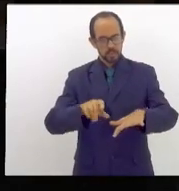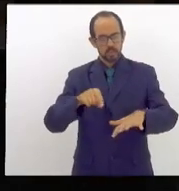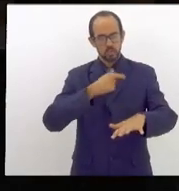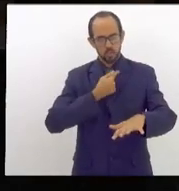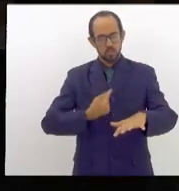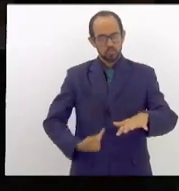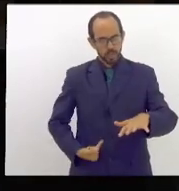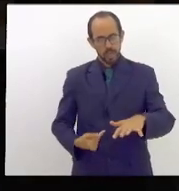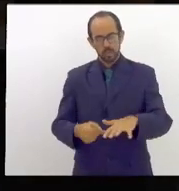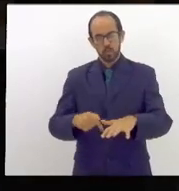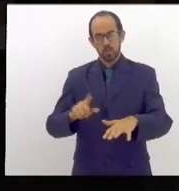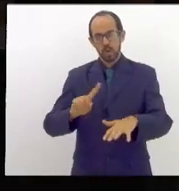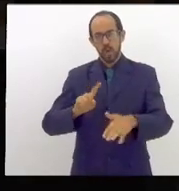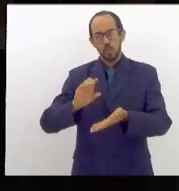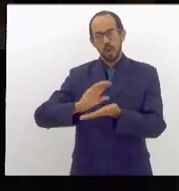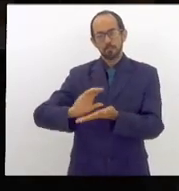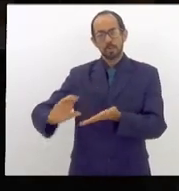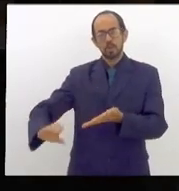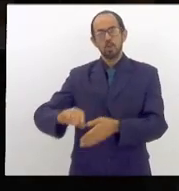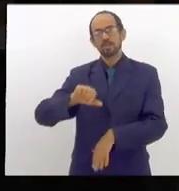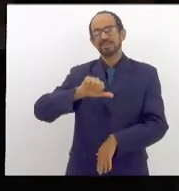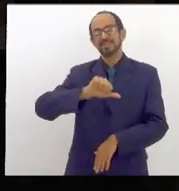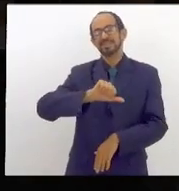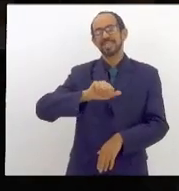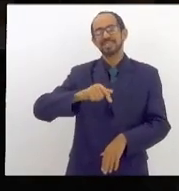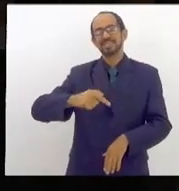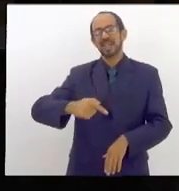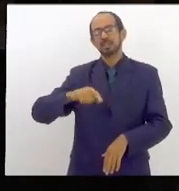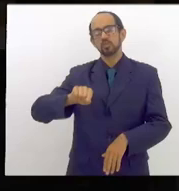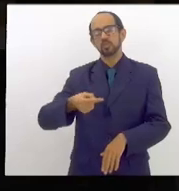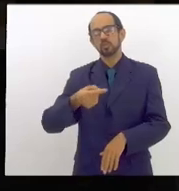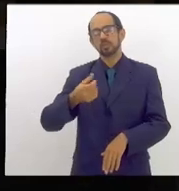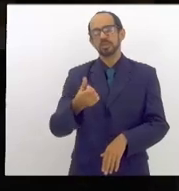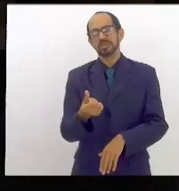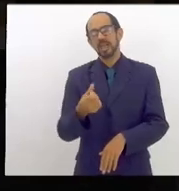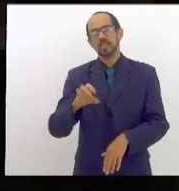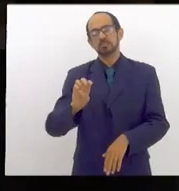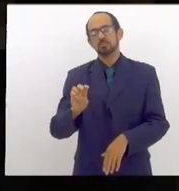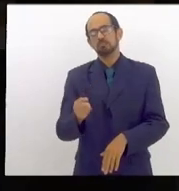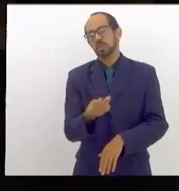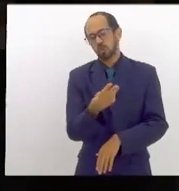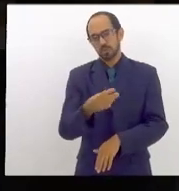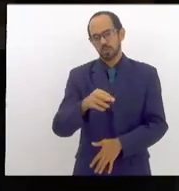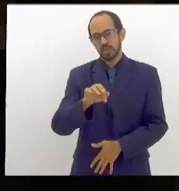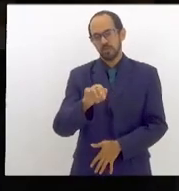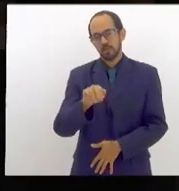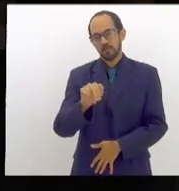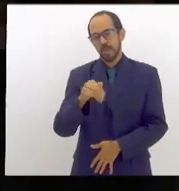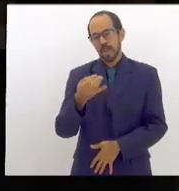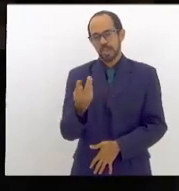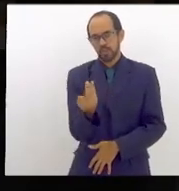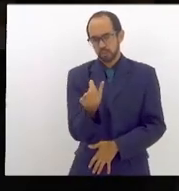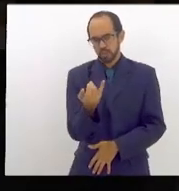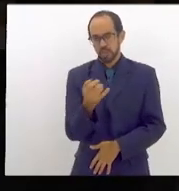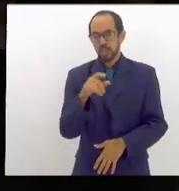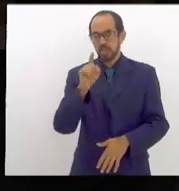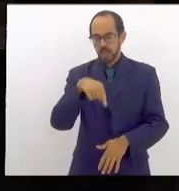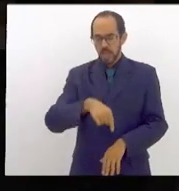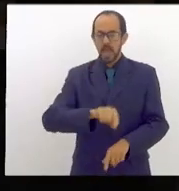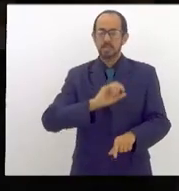de aplicar 17.6 milhões na faperj de novo Ciência Tecnologia